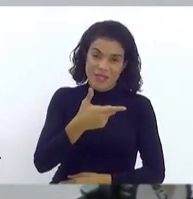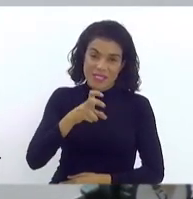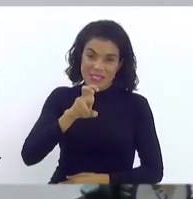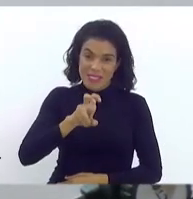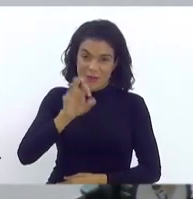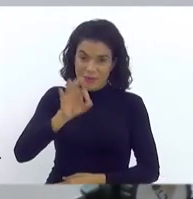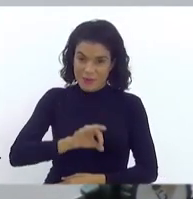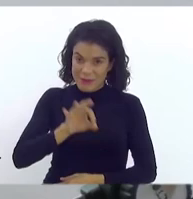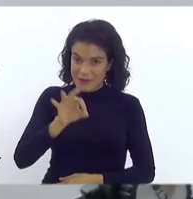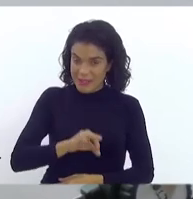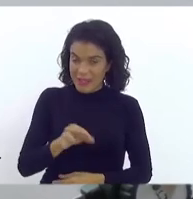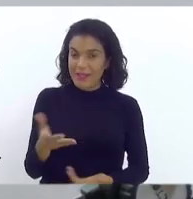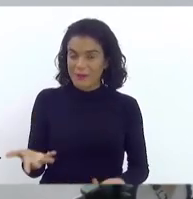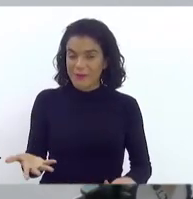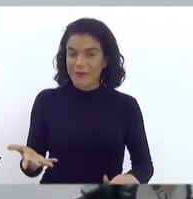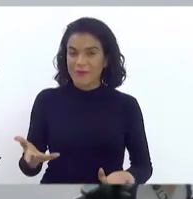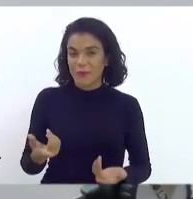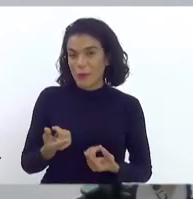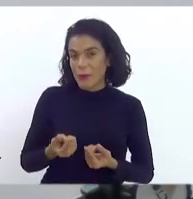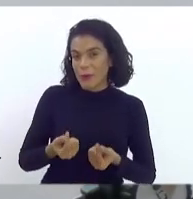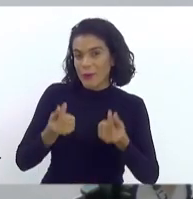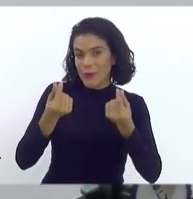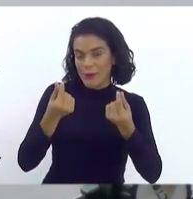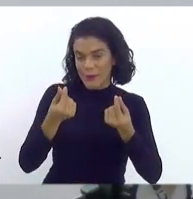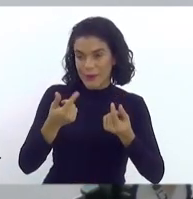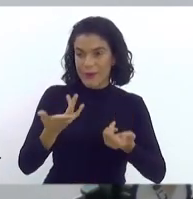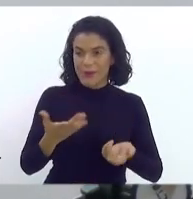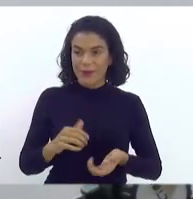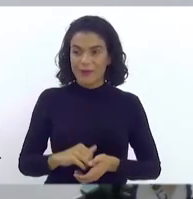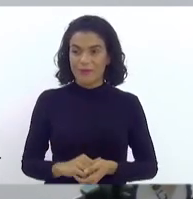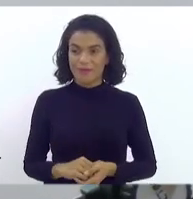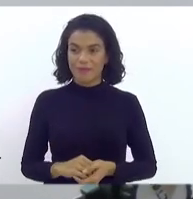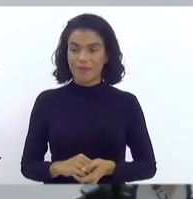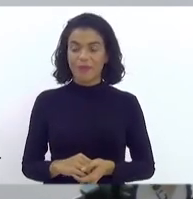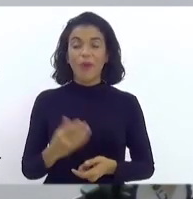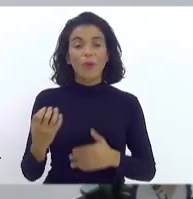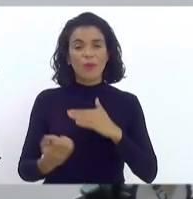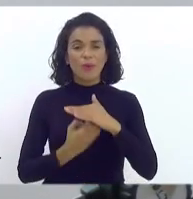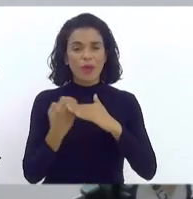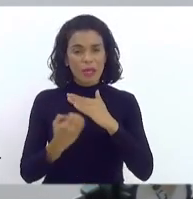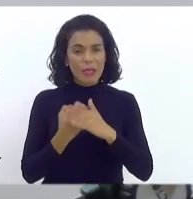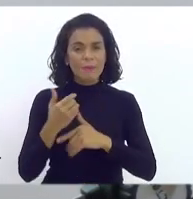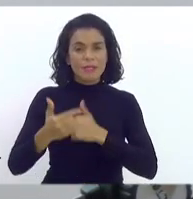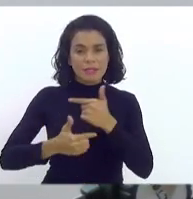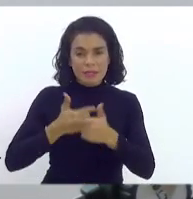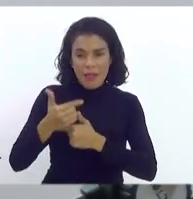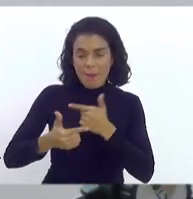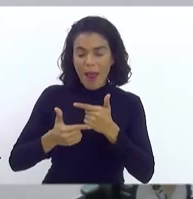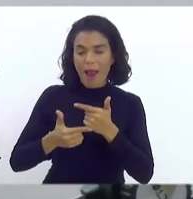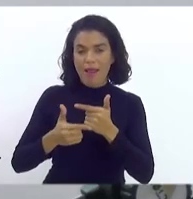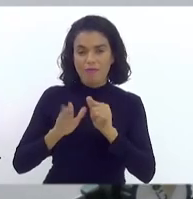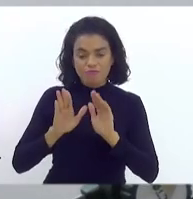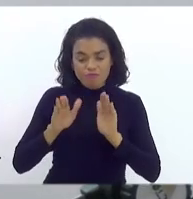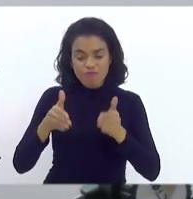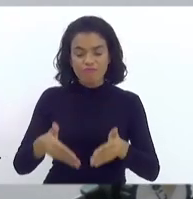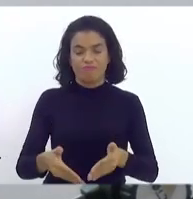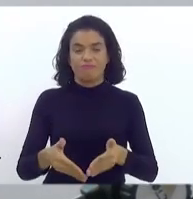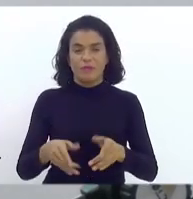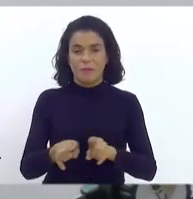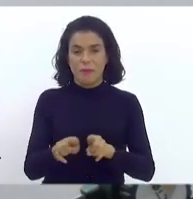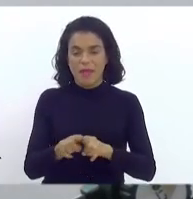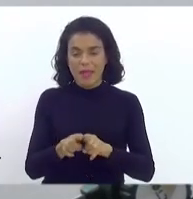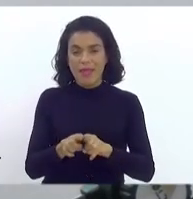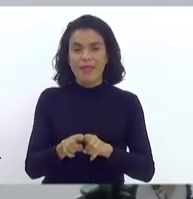Desses 25%, como uma empresa que presta esse serviço e outras que você